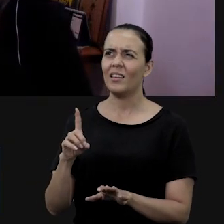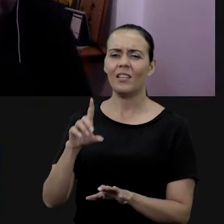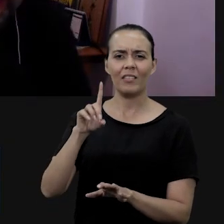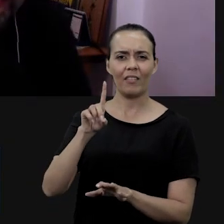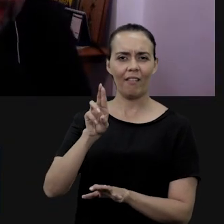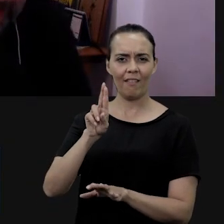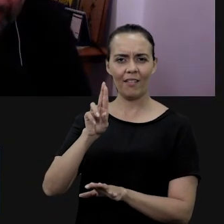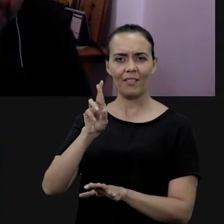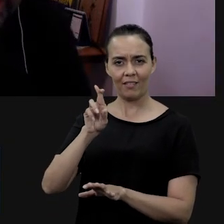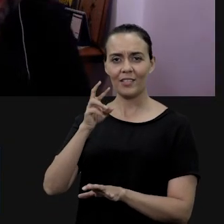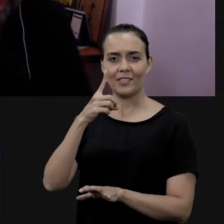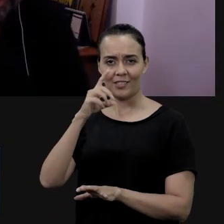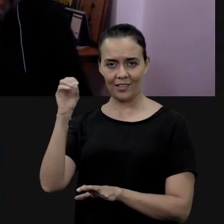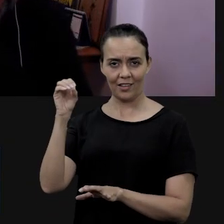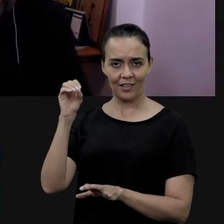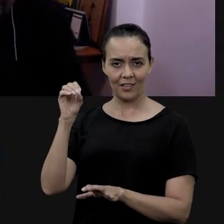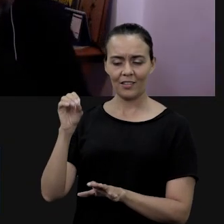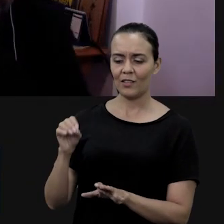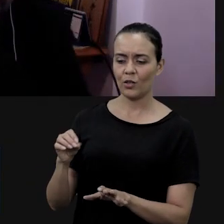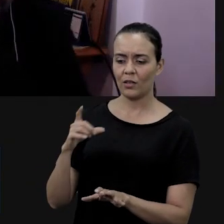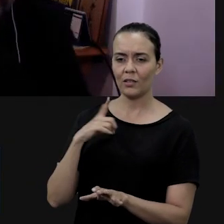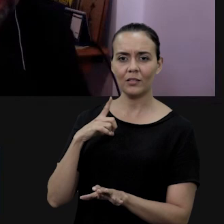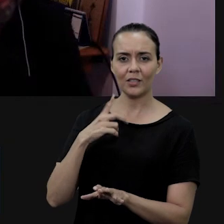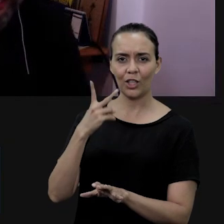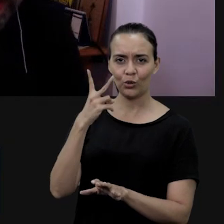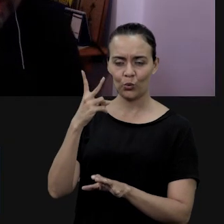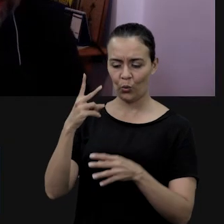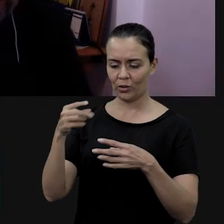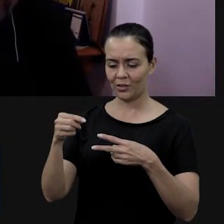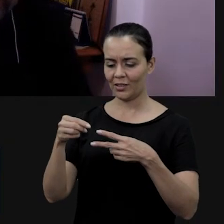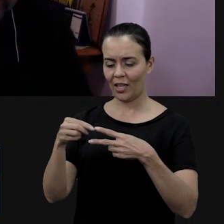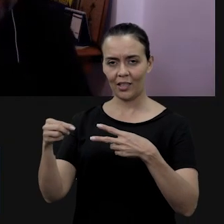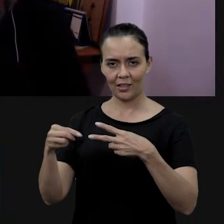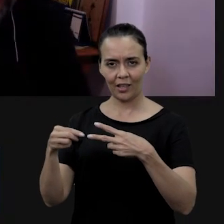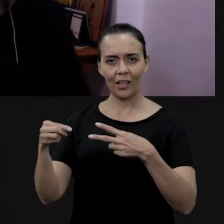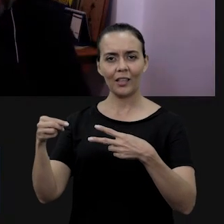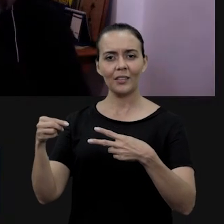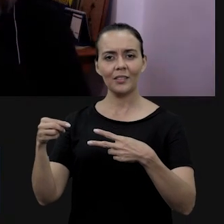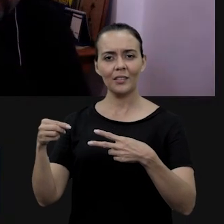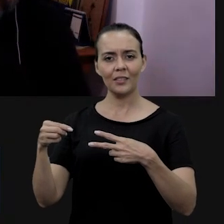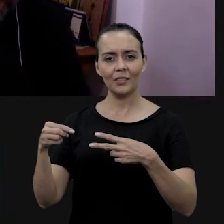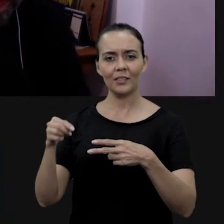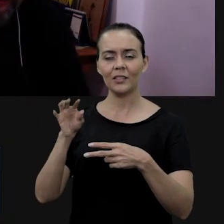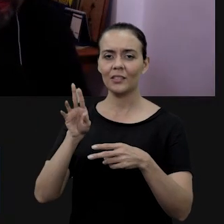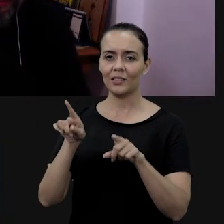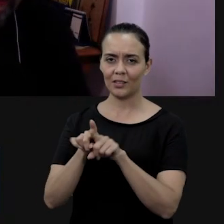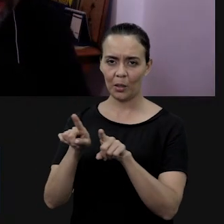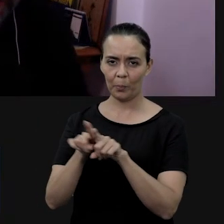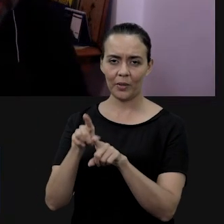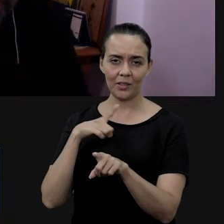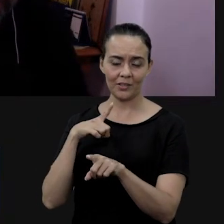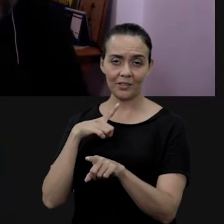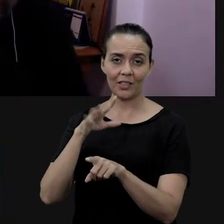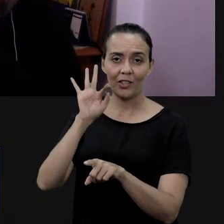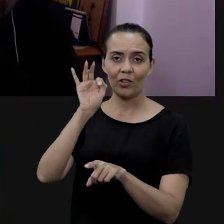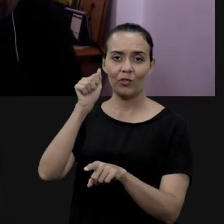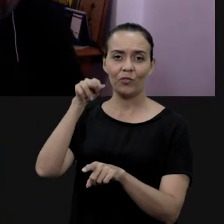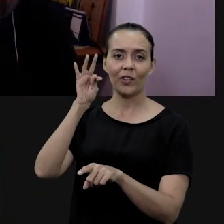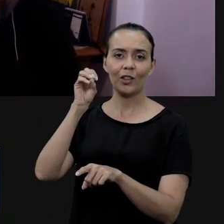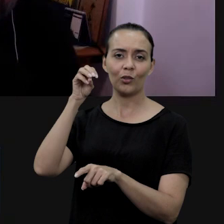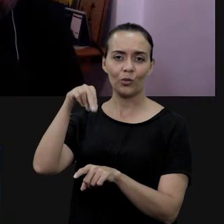HD não, DR100, DR100. Ele tem dois canais, né? Tem um Phantom 48.